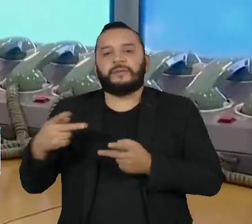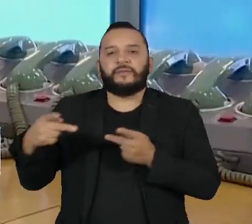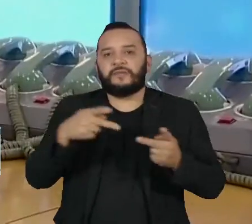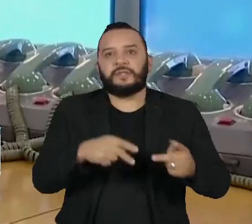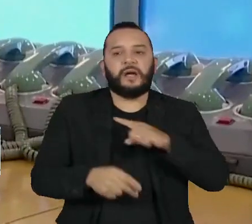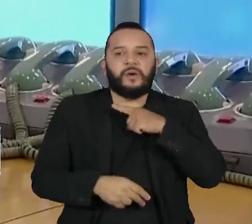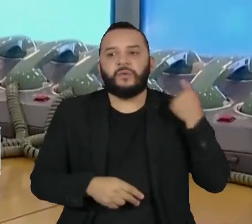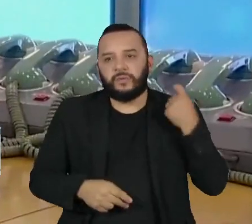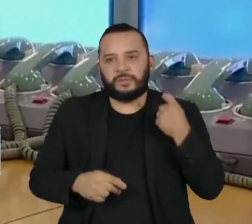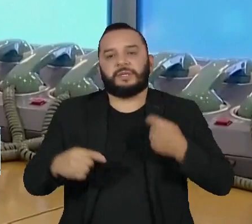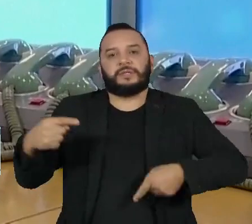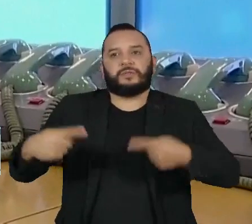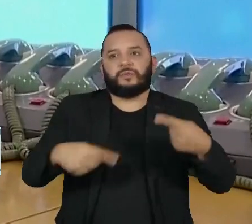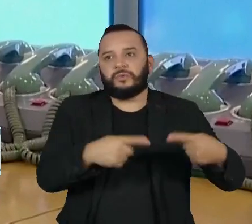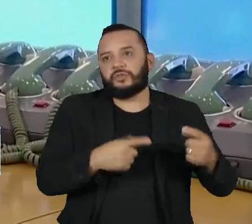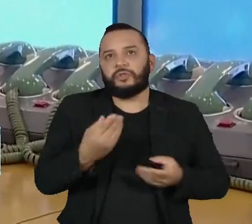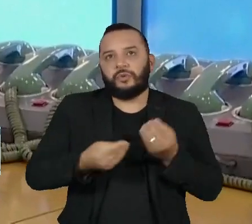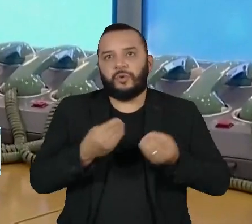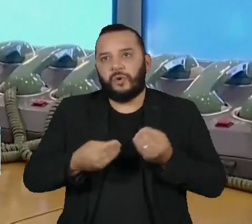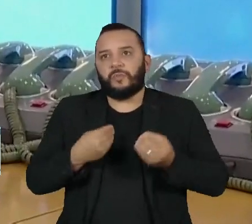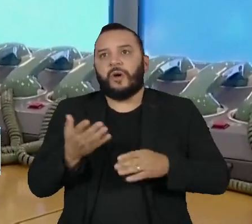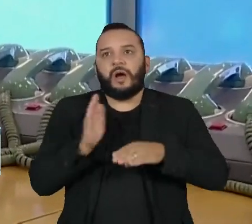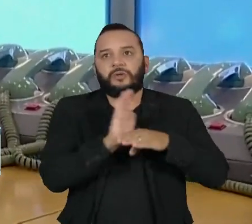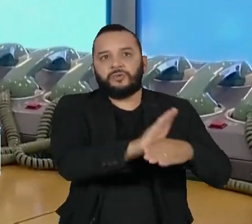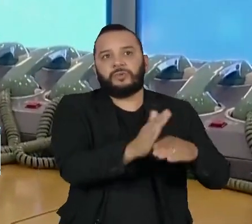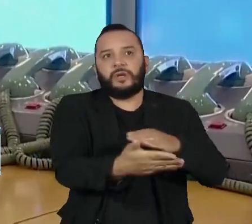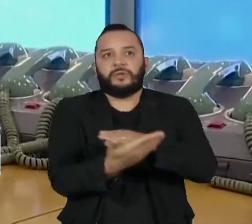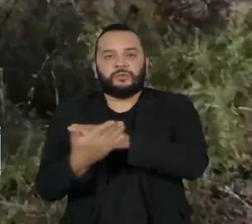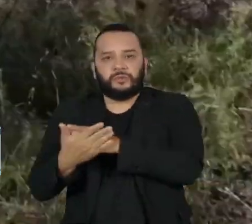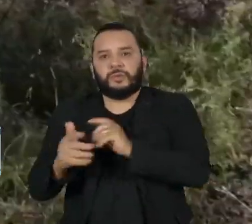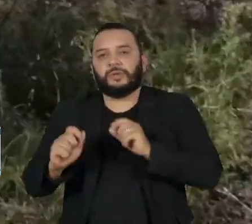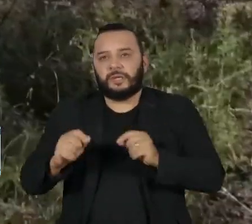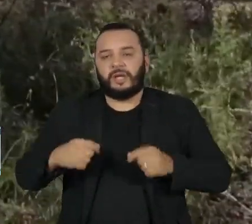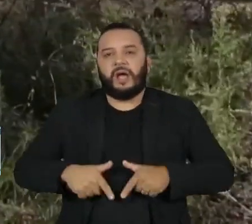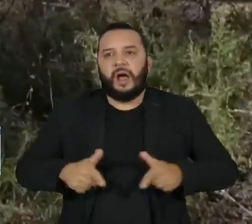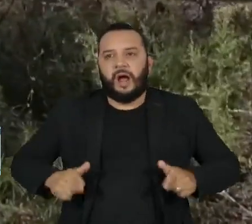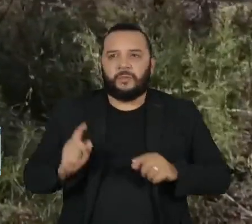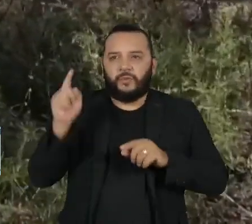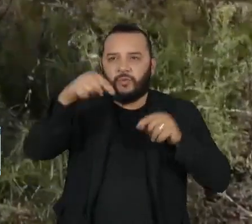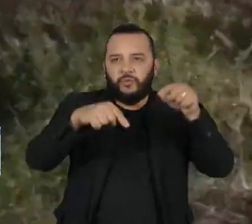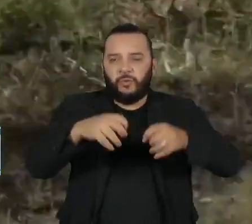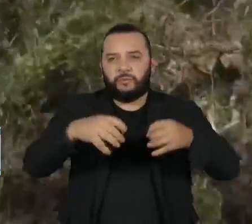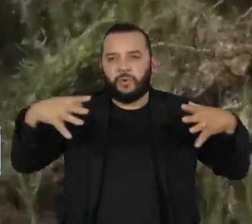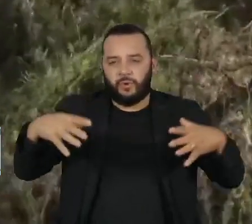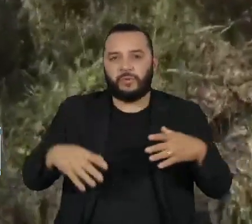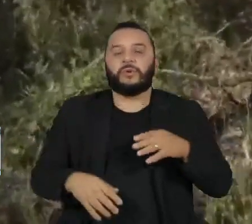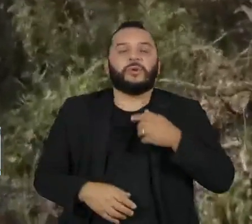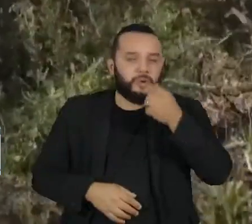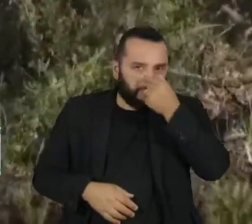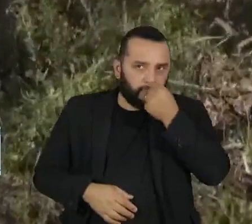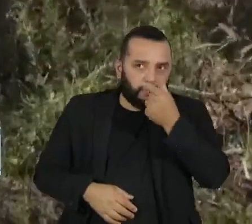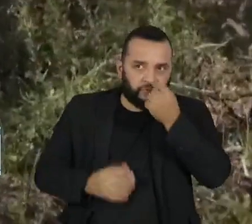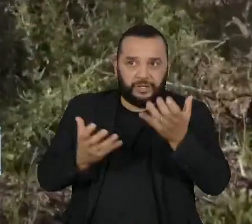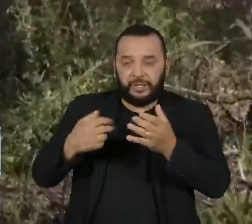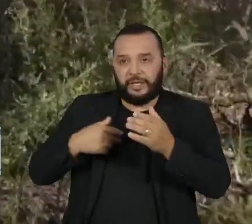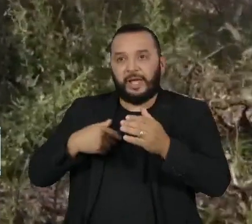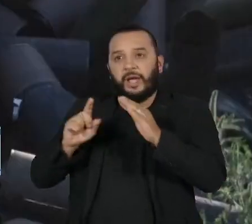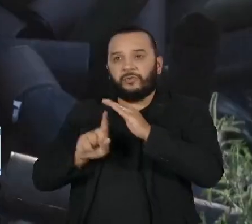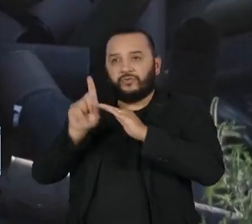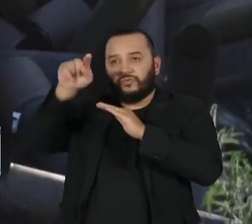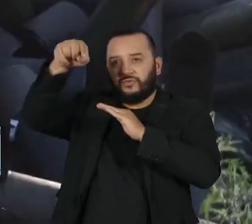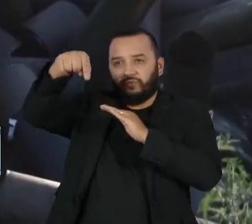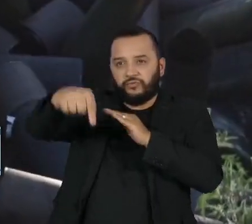a Rússia para discutir com a operação militar e fornecimento de armas puxe em queda Coreia do Norte armamentos como mísseis